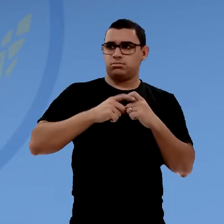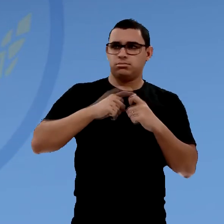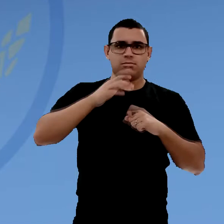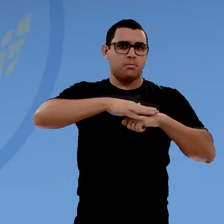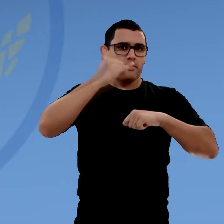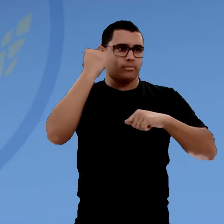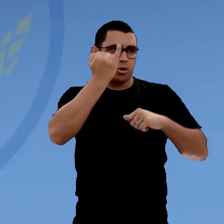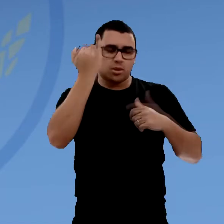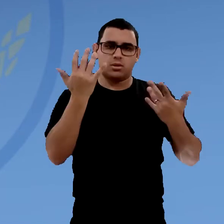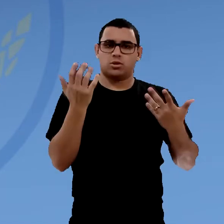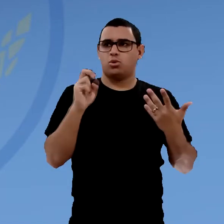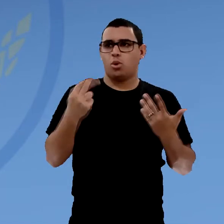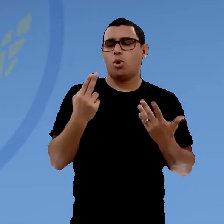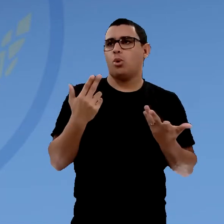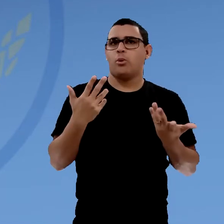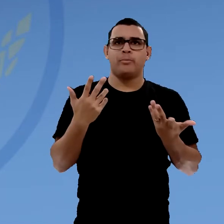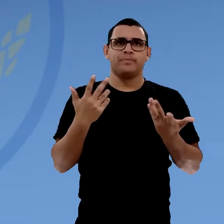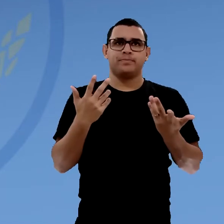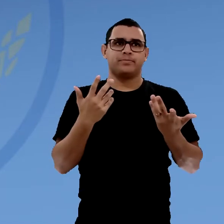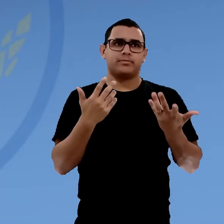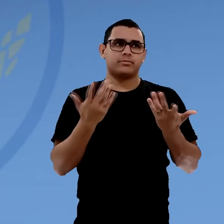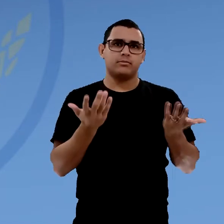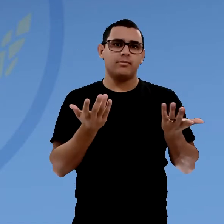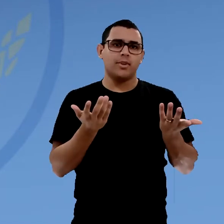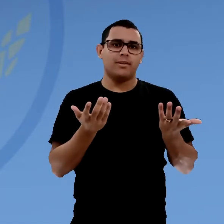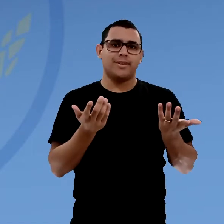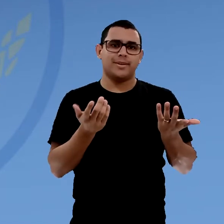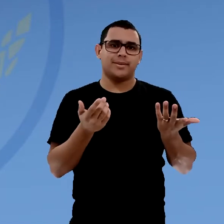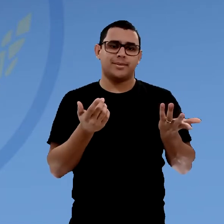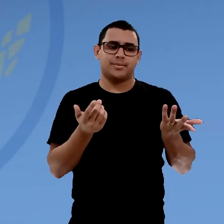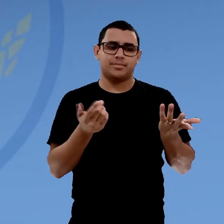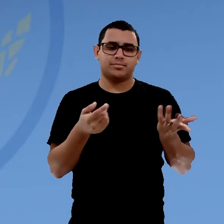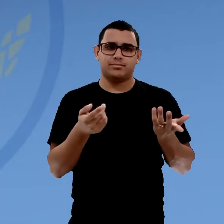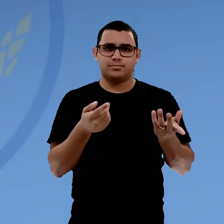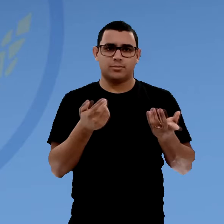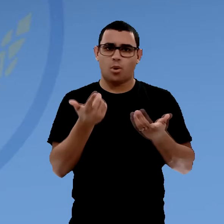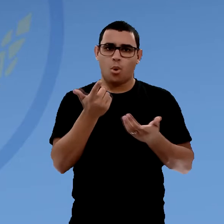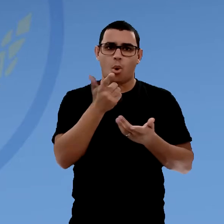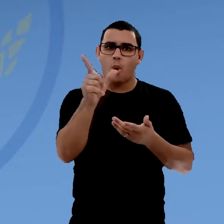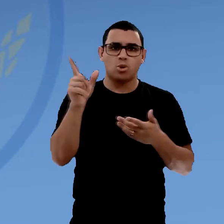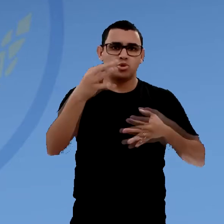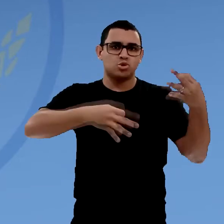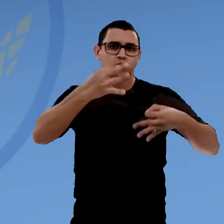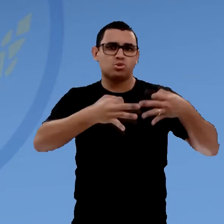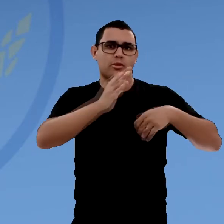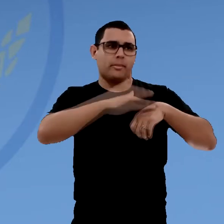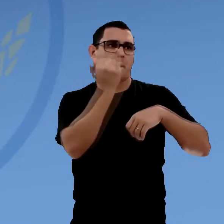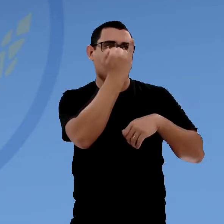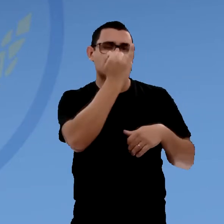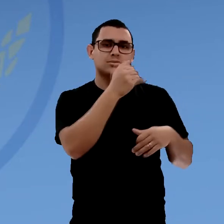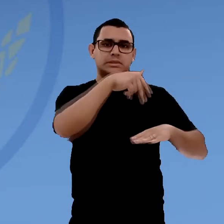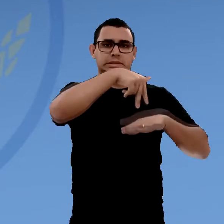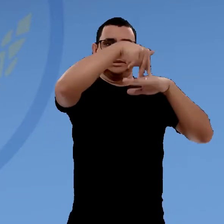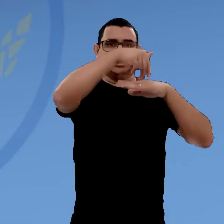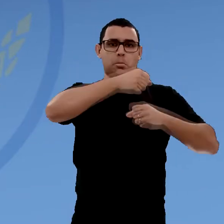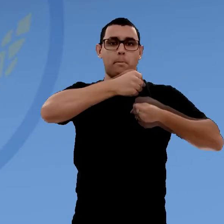importância, posição que a sociedade julgue ser mais importante do que as outras. Então, de acordo com essa